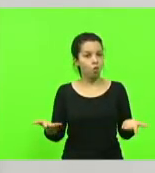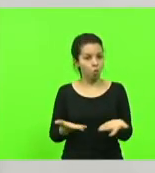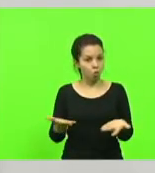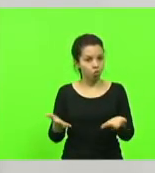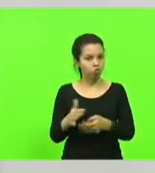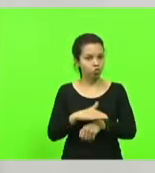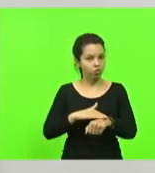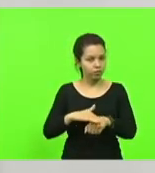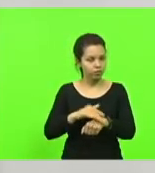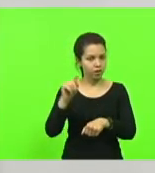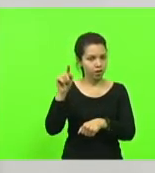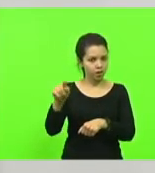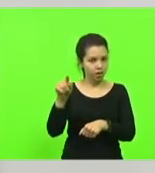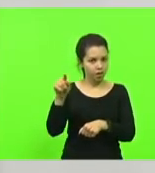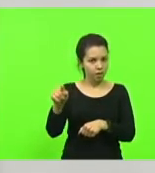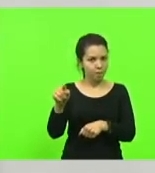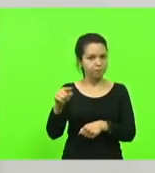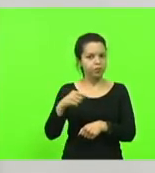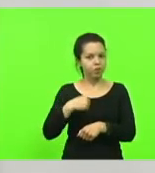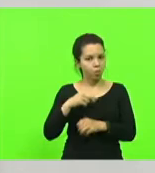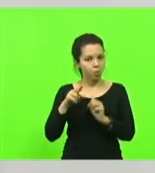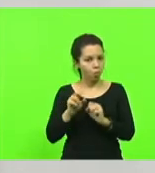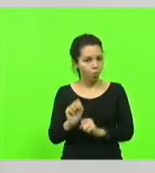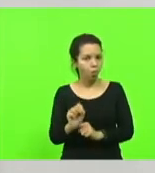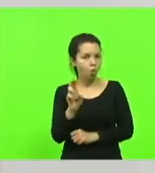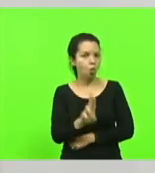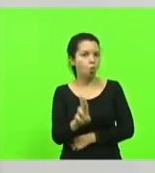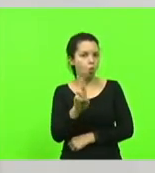lá no momento que pude utilizar a palavra,